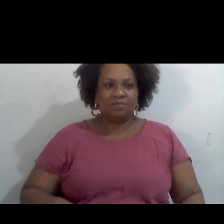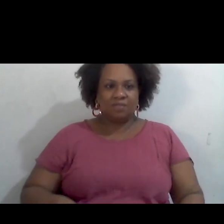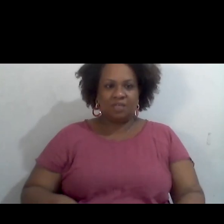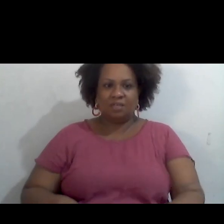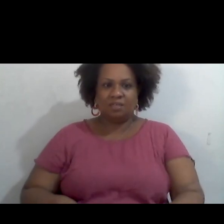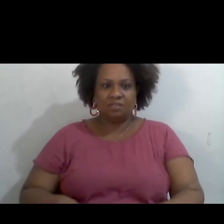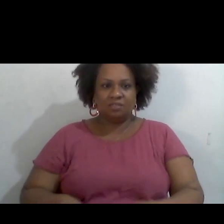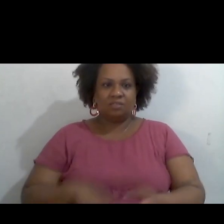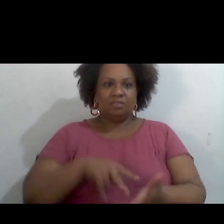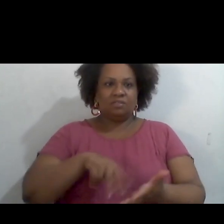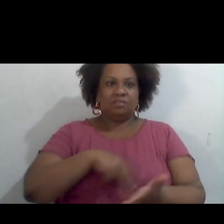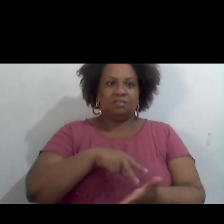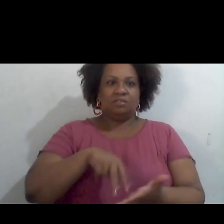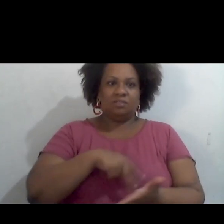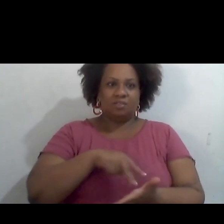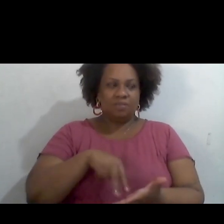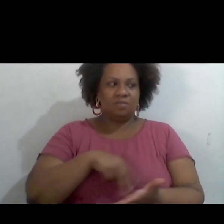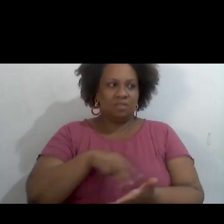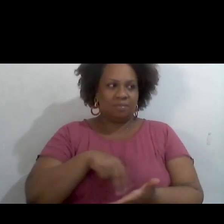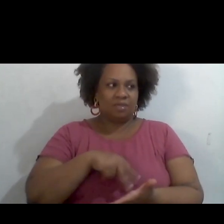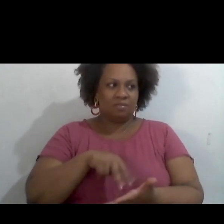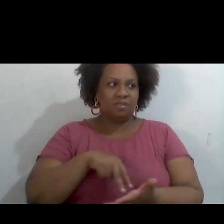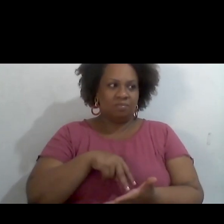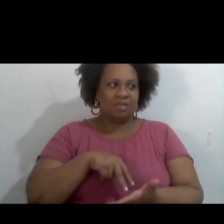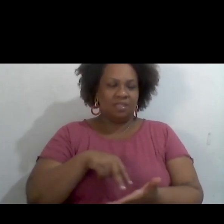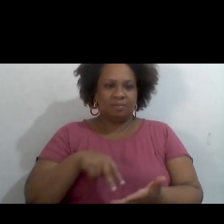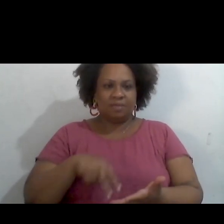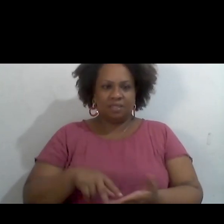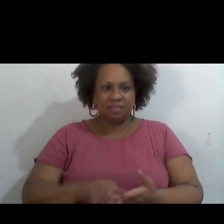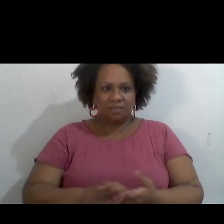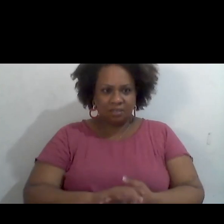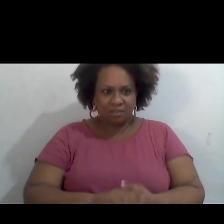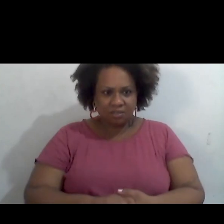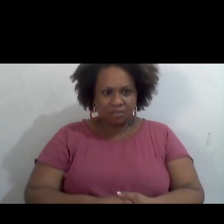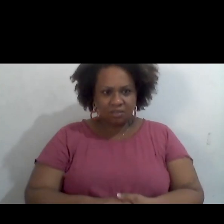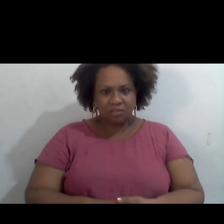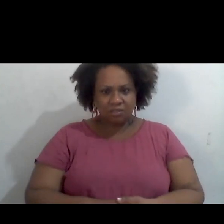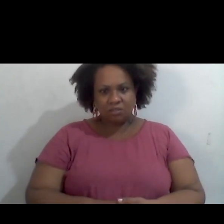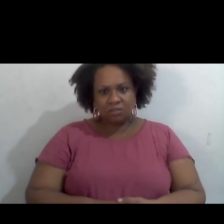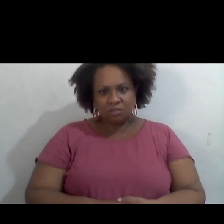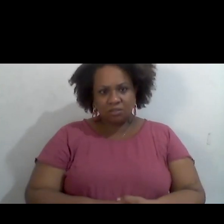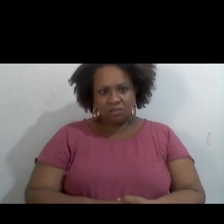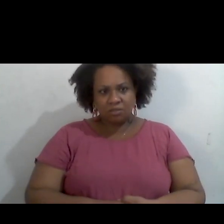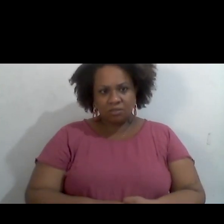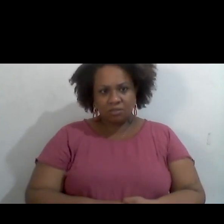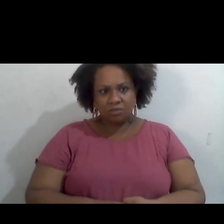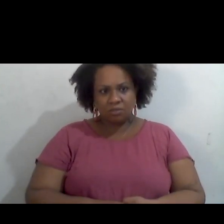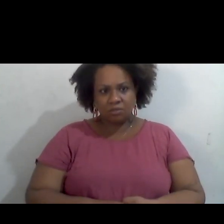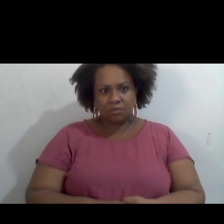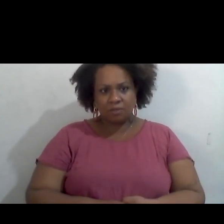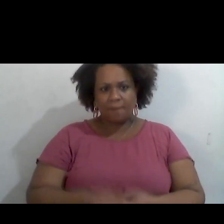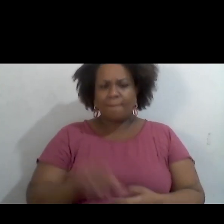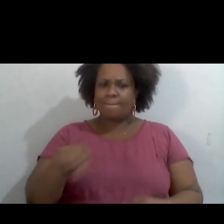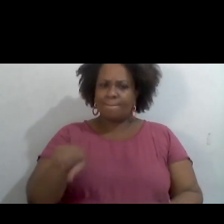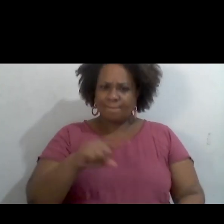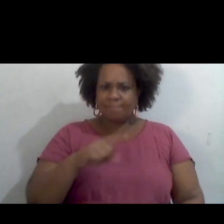alguns profissionais da área da dança daqui de Salvador: Vânia Oliveira, Yara Cerqueira, Haroldo Fernandes, né? Essa galera que vocês também devem